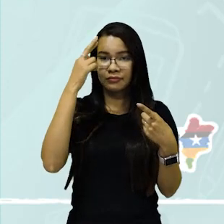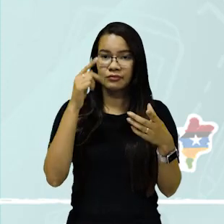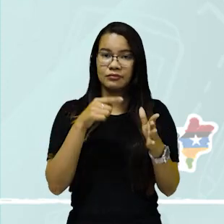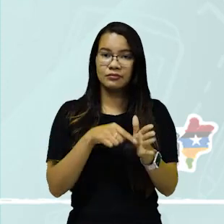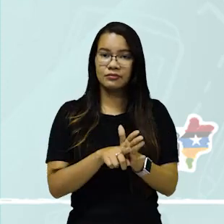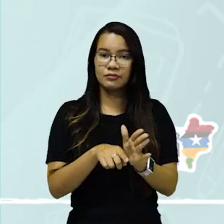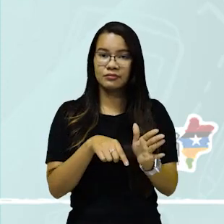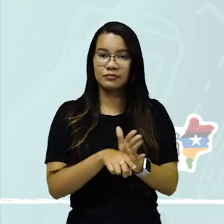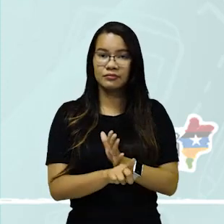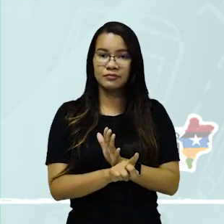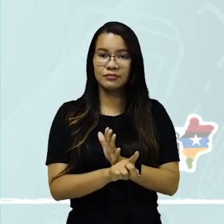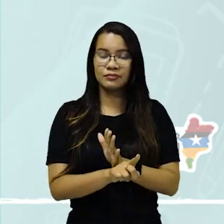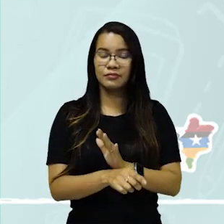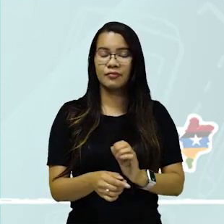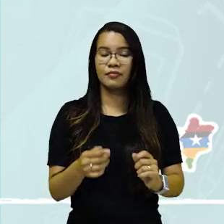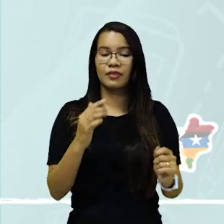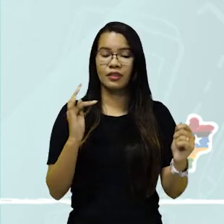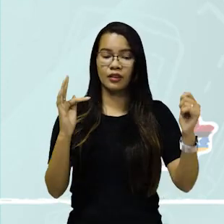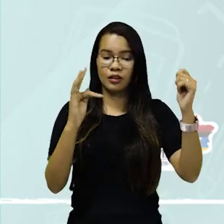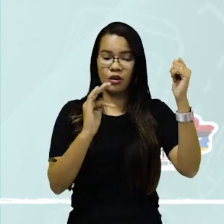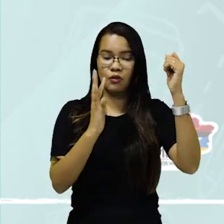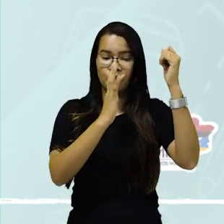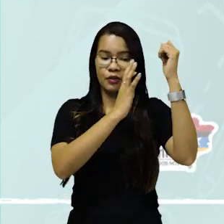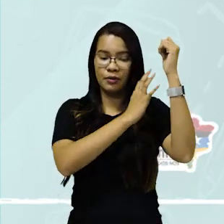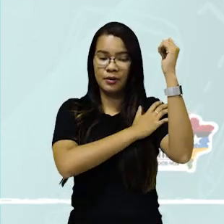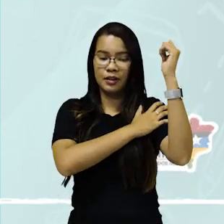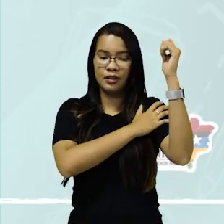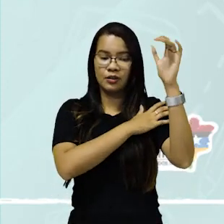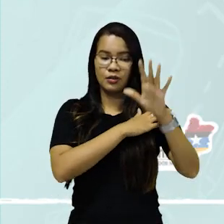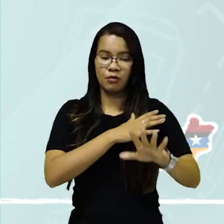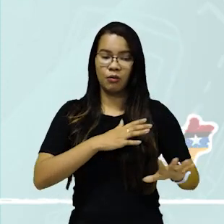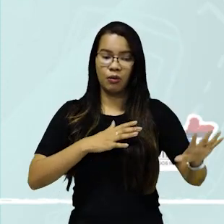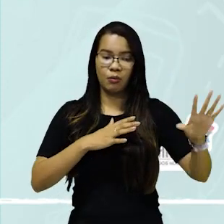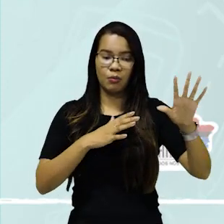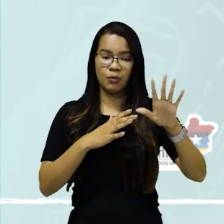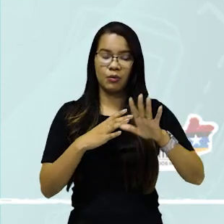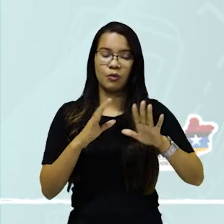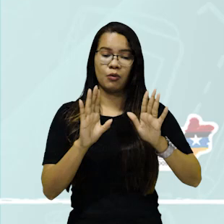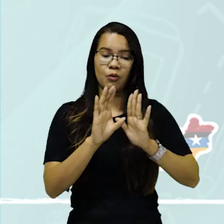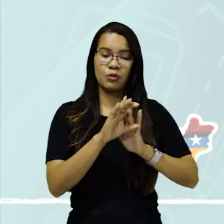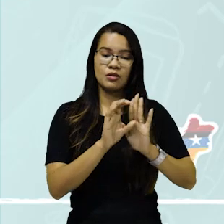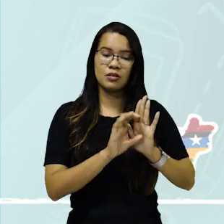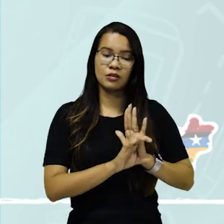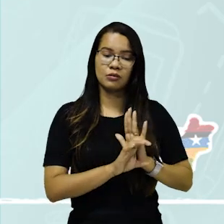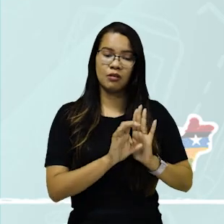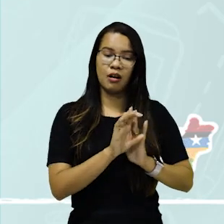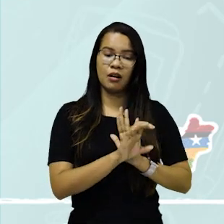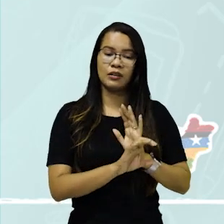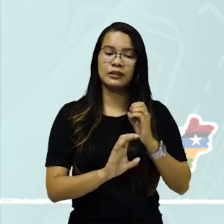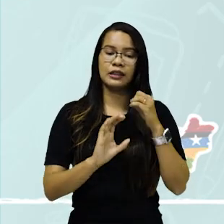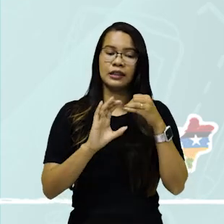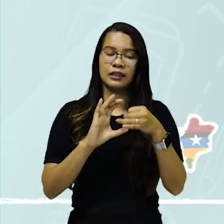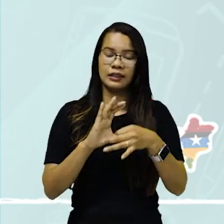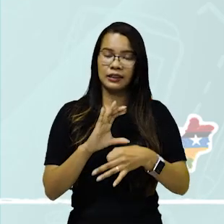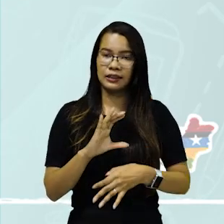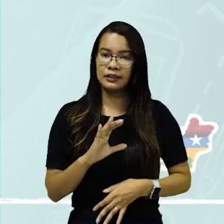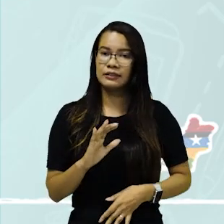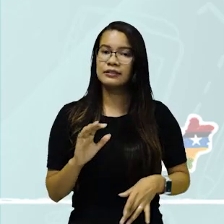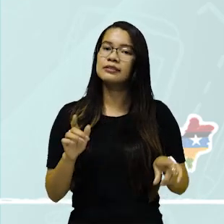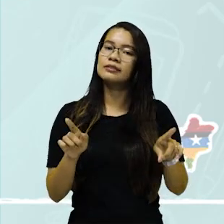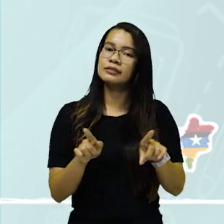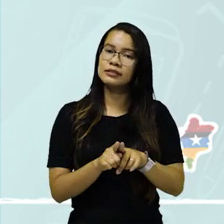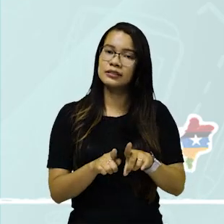questão do feminismo no campo conceitual, no campo basicamente até mesmo da caracterização